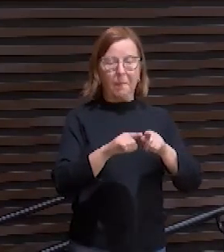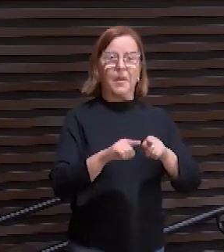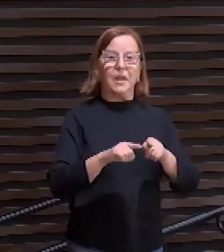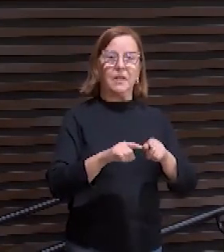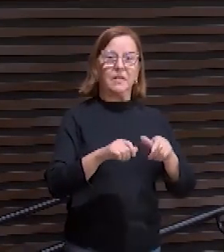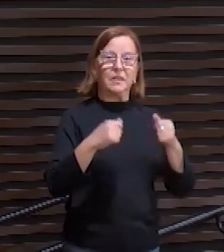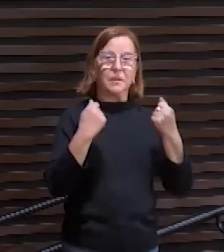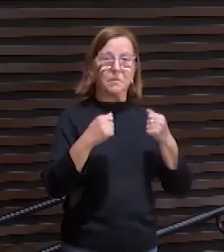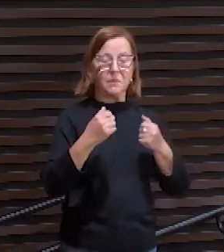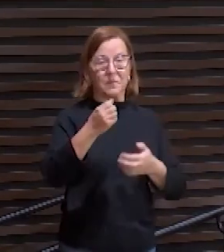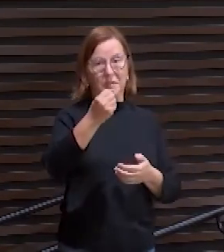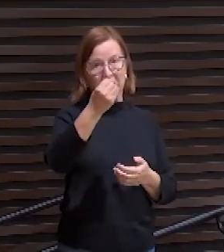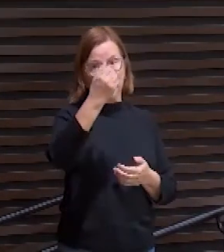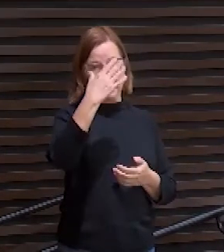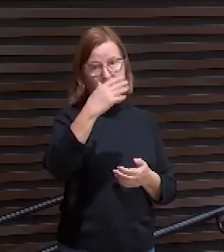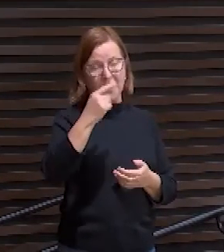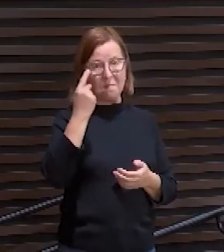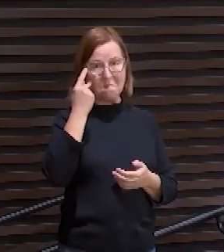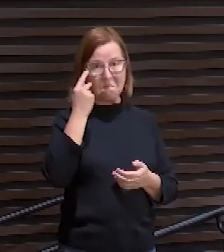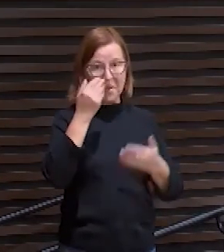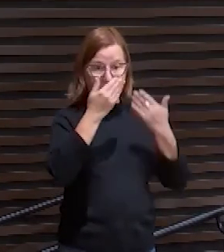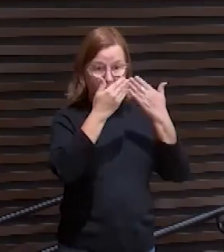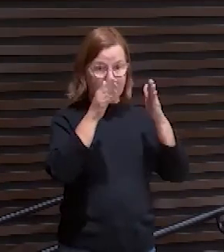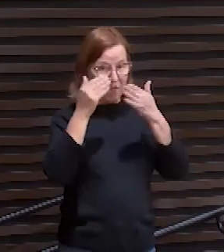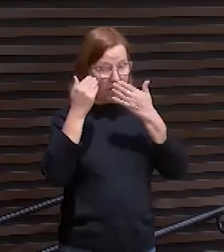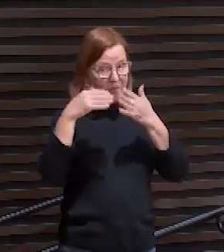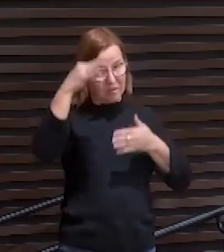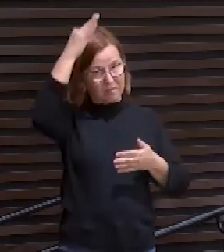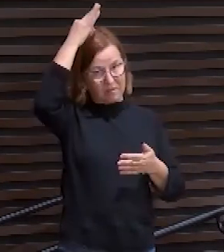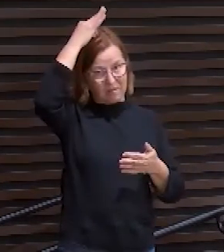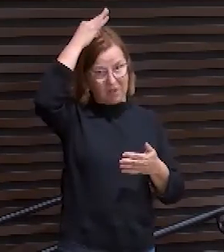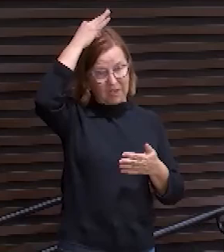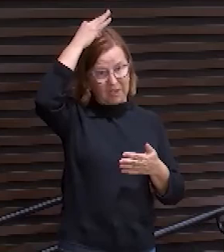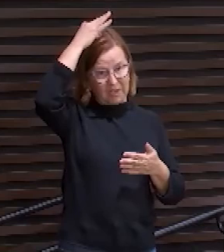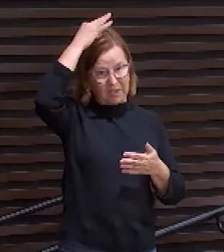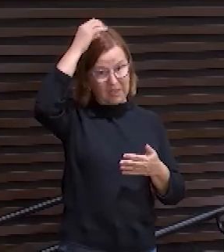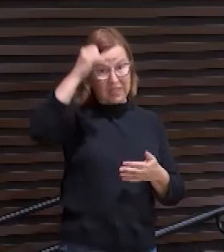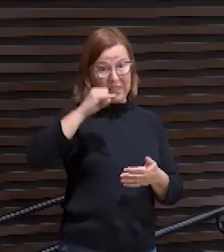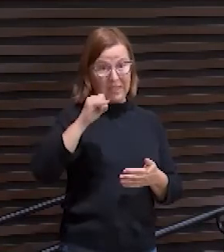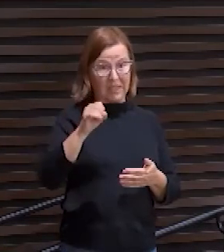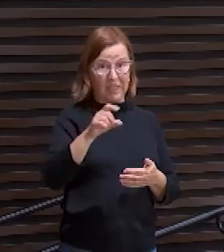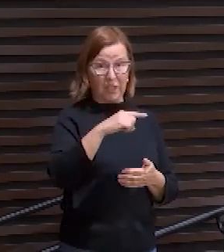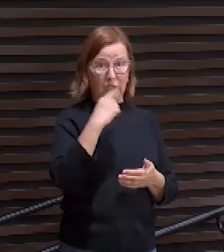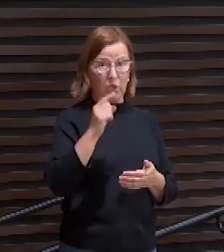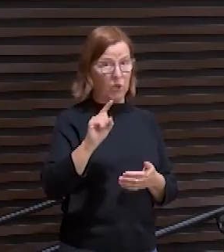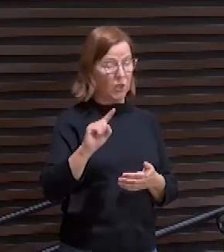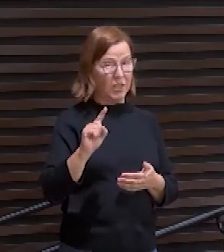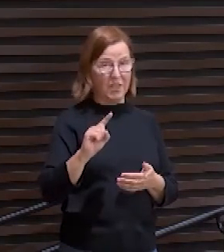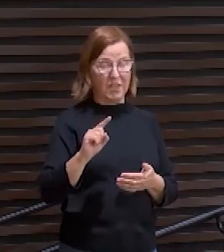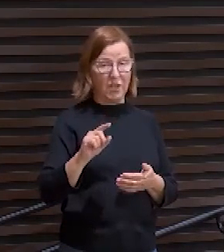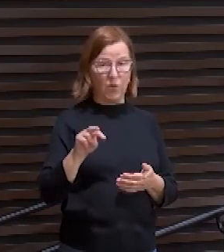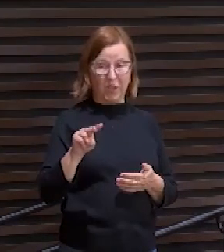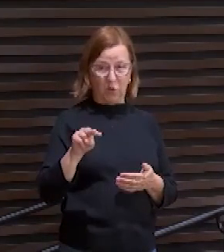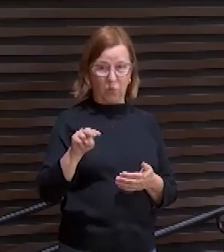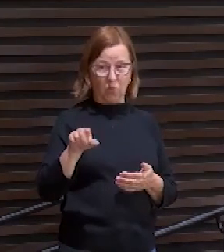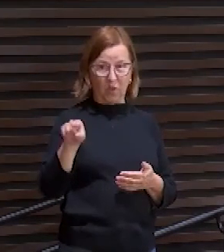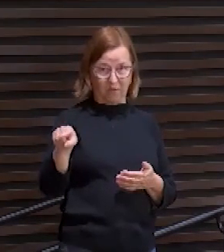possamos abrir os nossos olhos, se nós não estamos indo no mesmo caminho. Misericórdia.